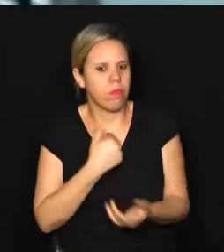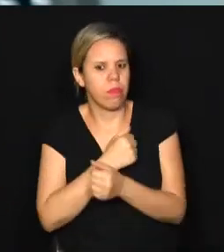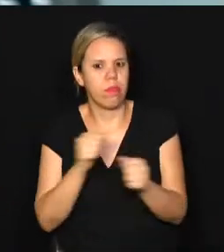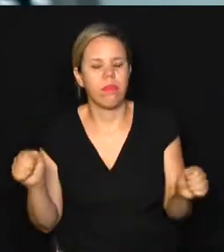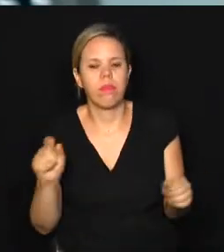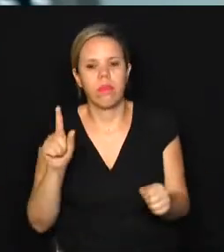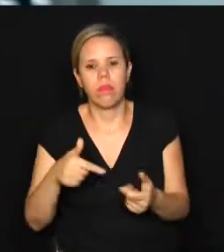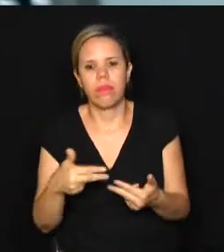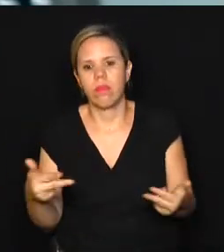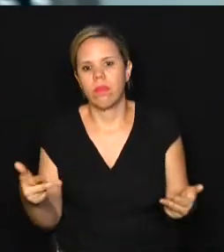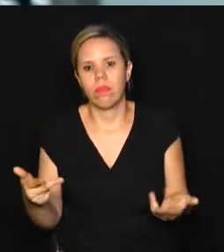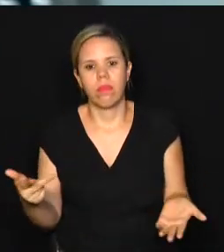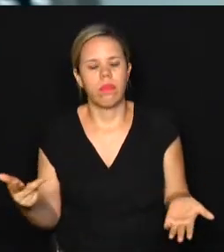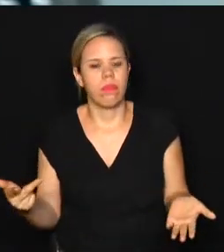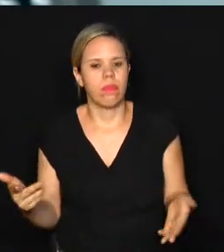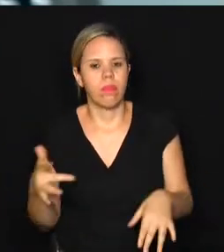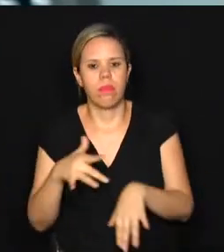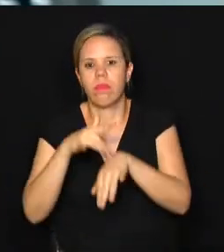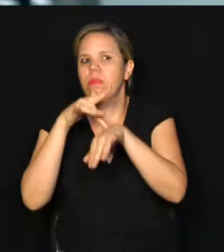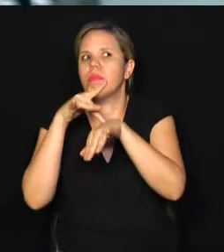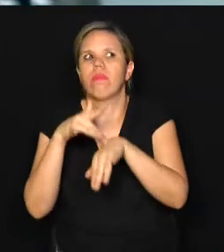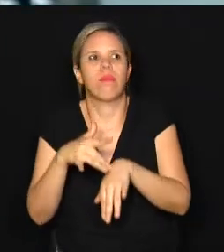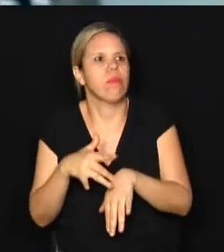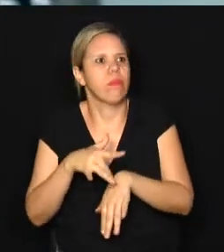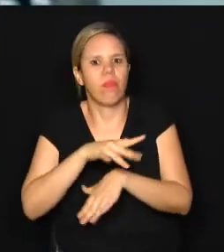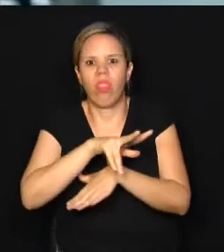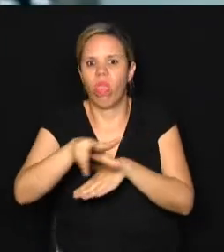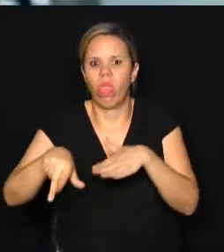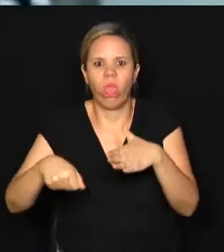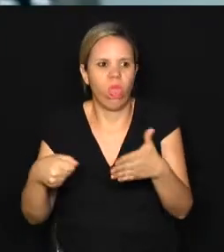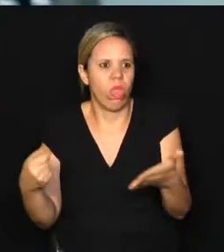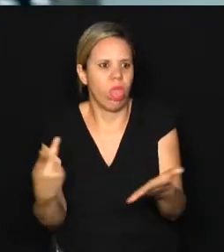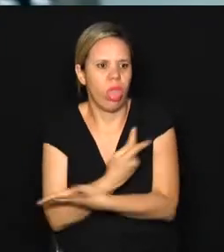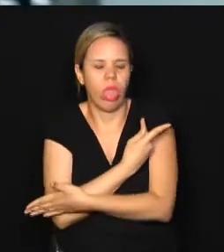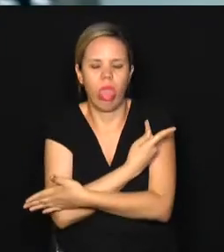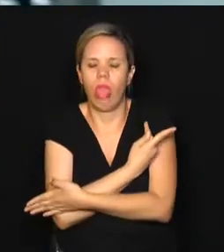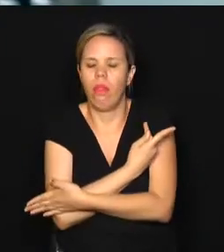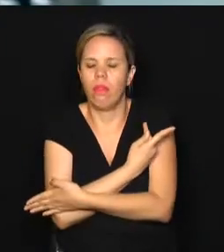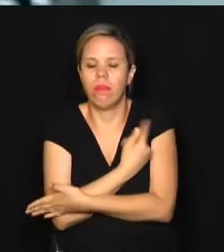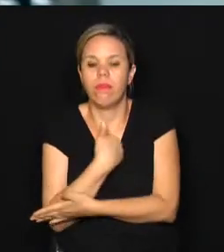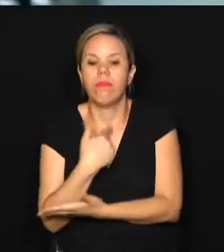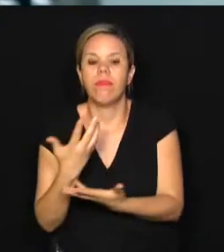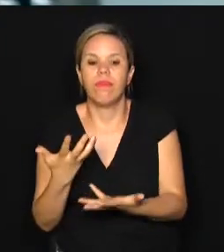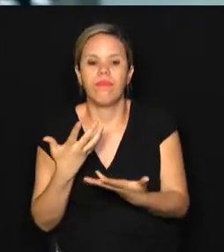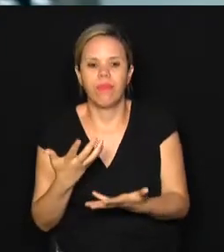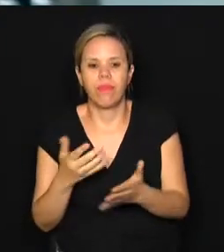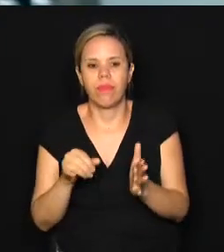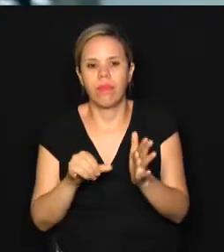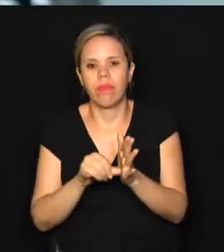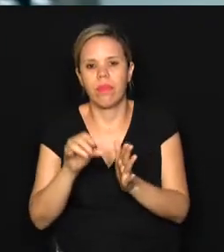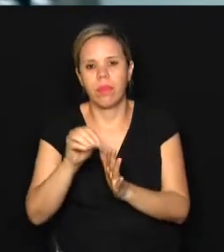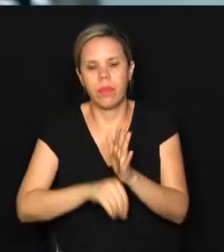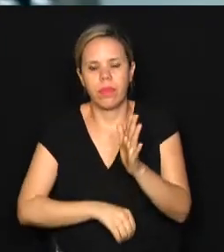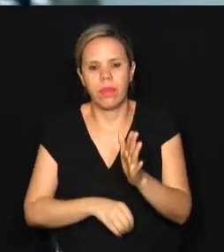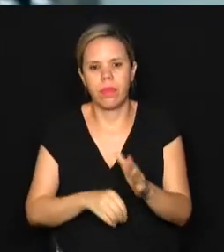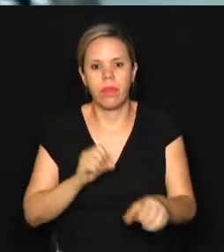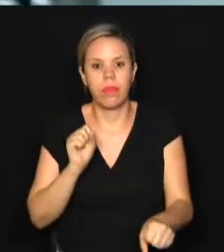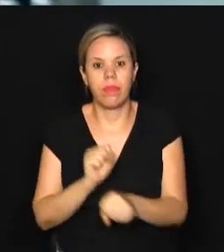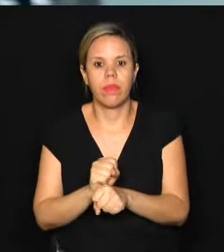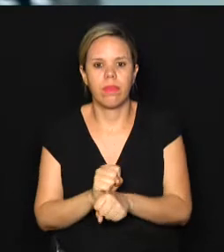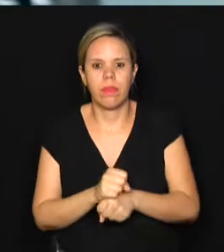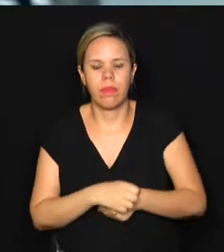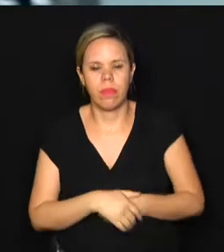aí é uma fraude. Então, o que a gente quer é que esse edital seja imediatamente suspenso.